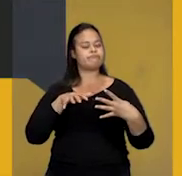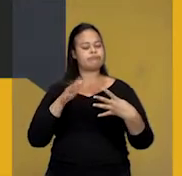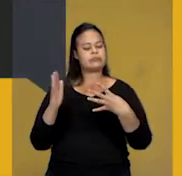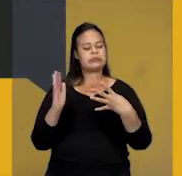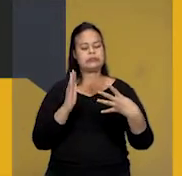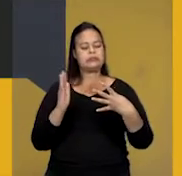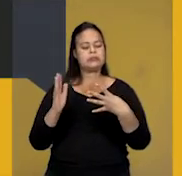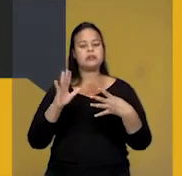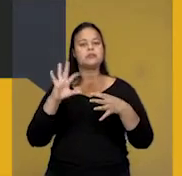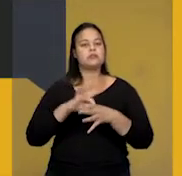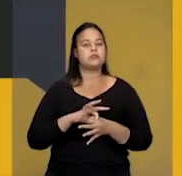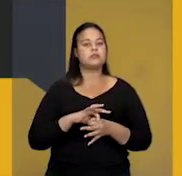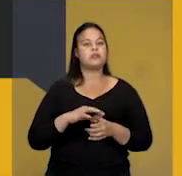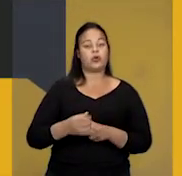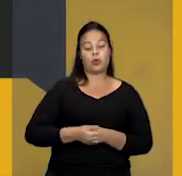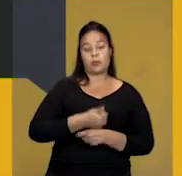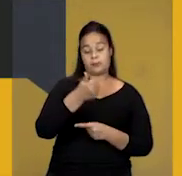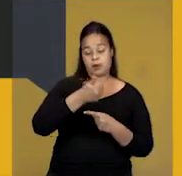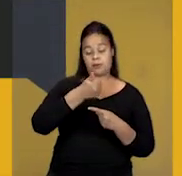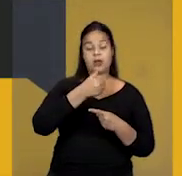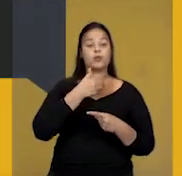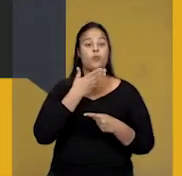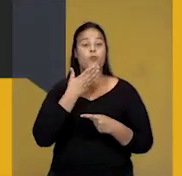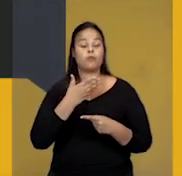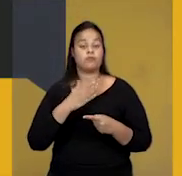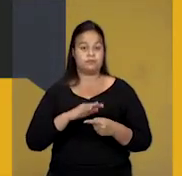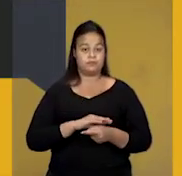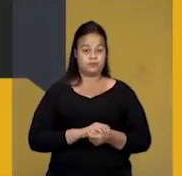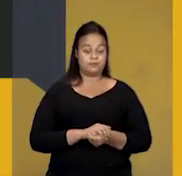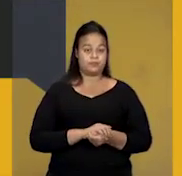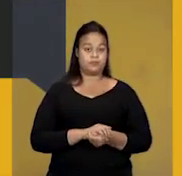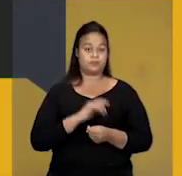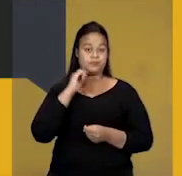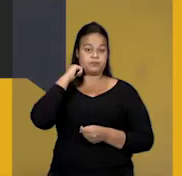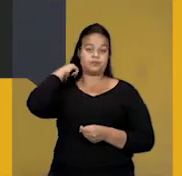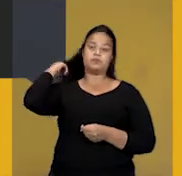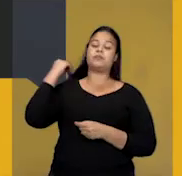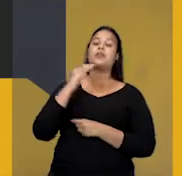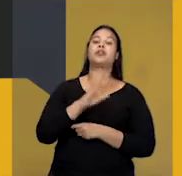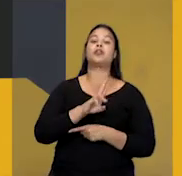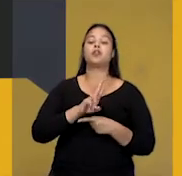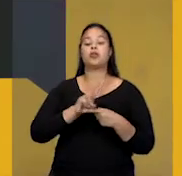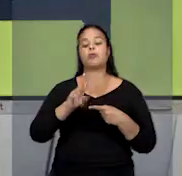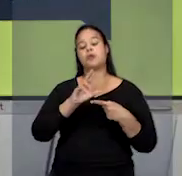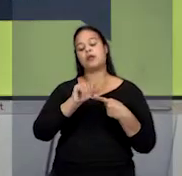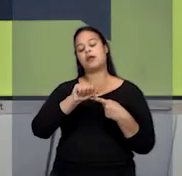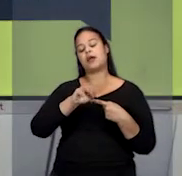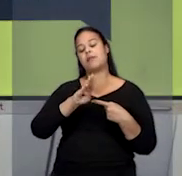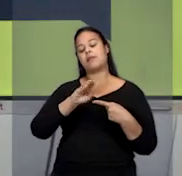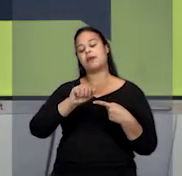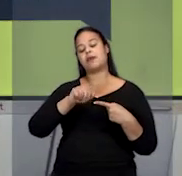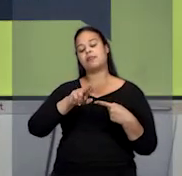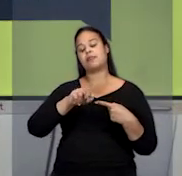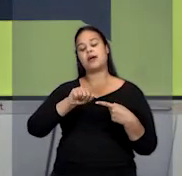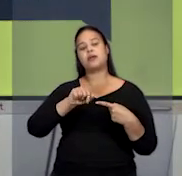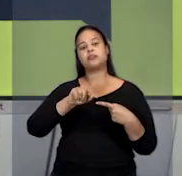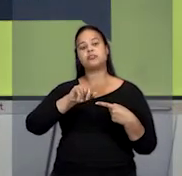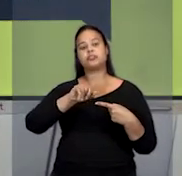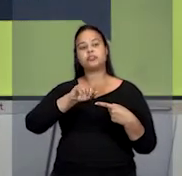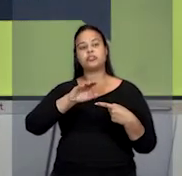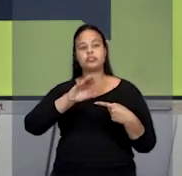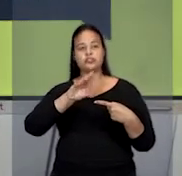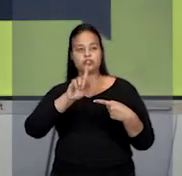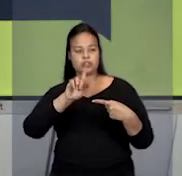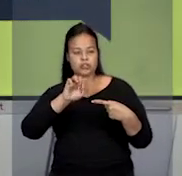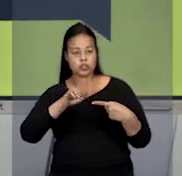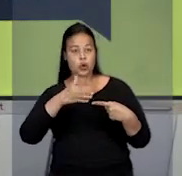esse contexto. O primeiro movimento é o movimento que a gente chama de cabanagem, que acontece no Pará. É um momento de